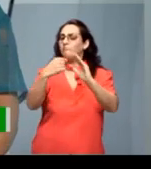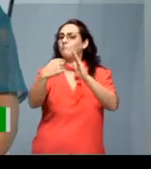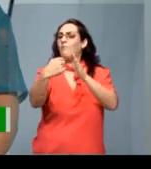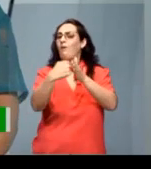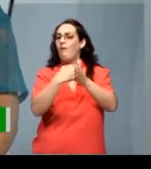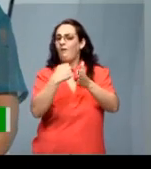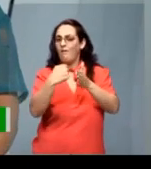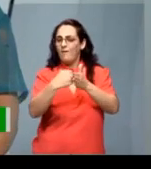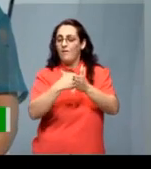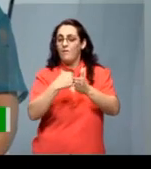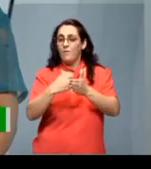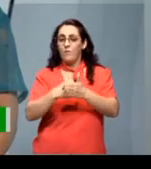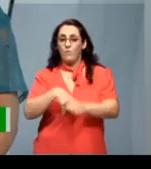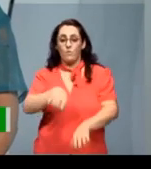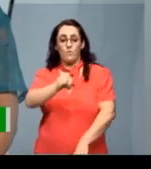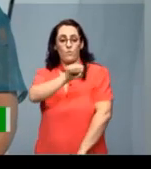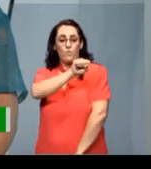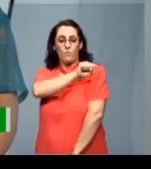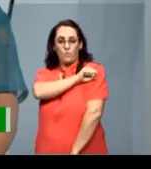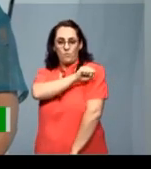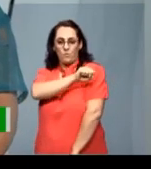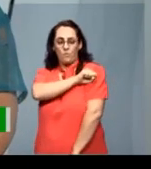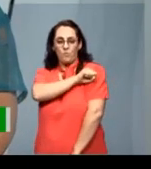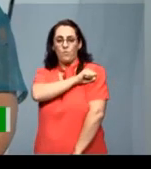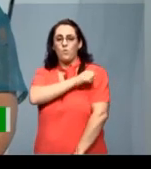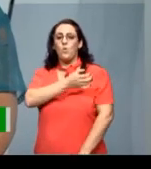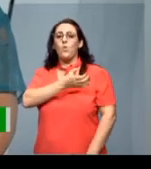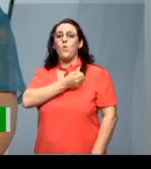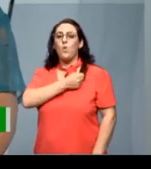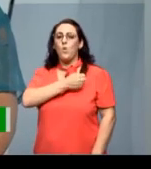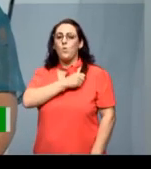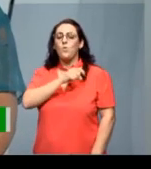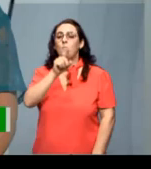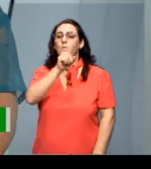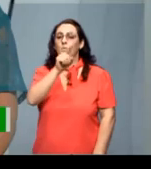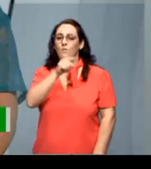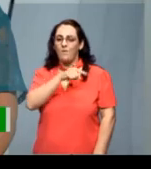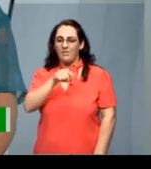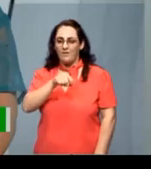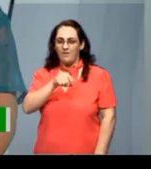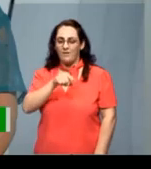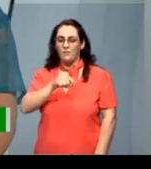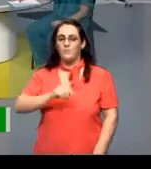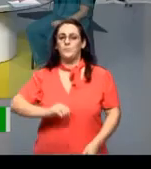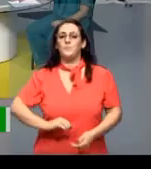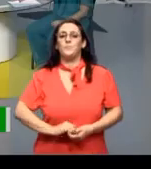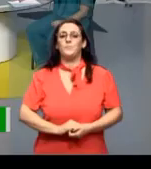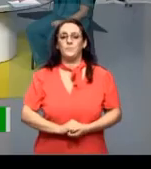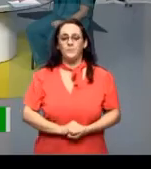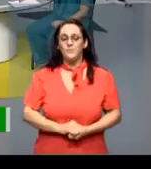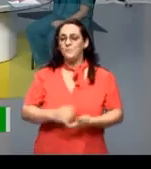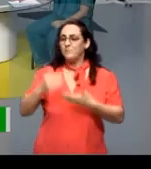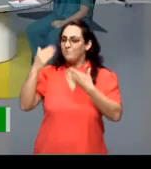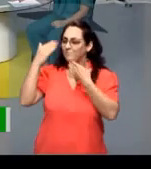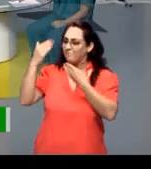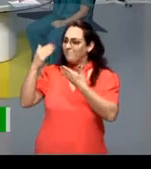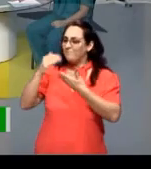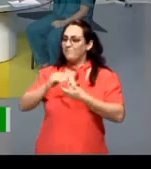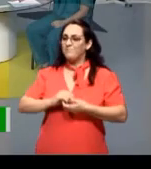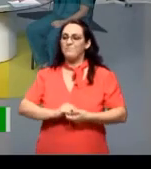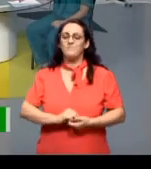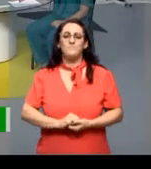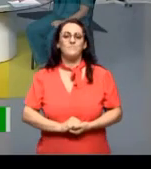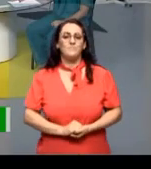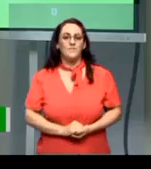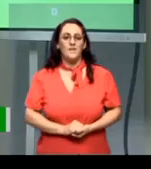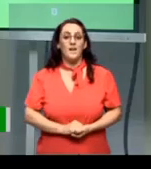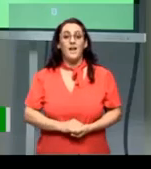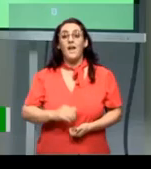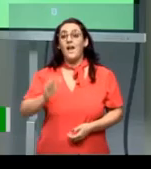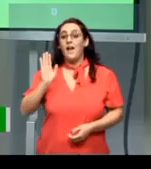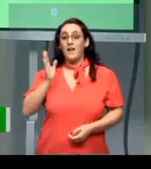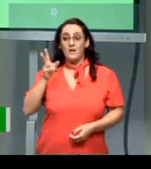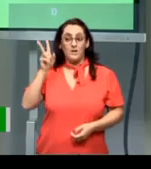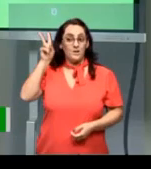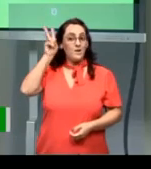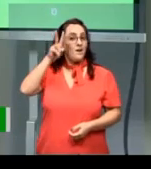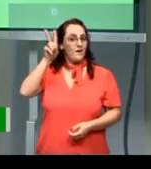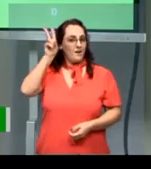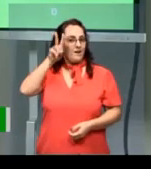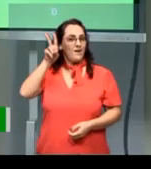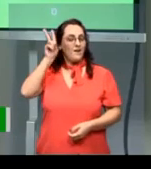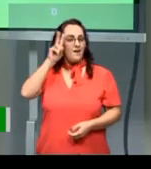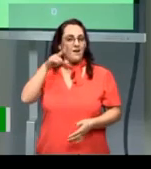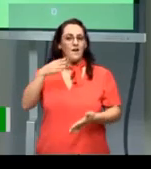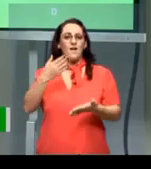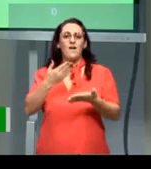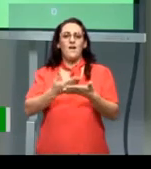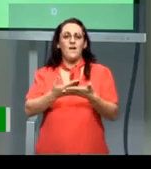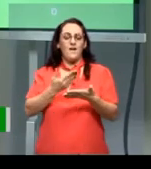do oitavo ano, números inteiros também. Tá? Muito obrigada. Obrigada. Agora que nós já relembramos as